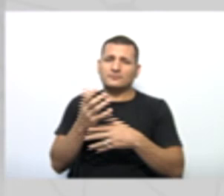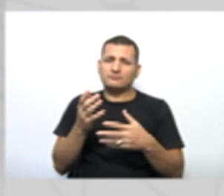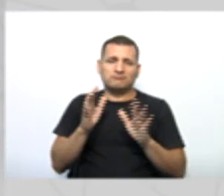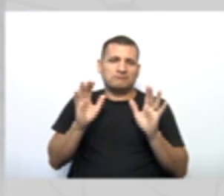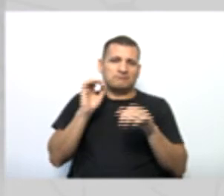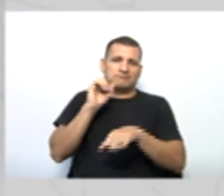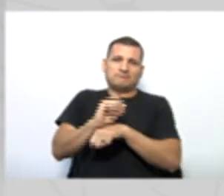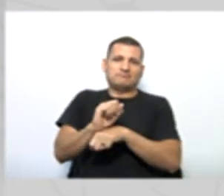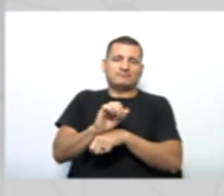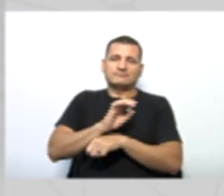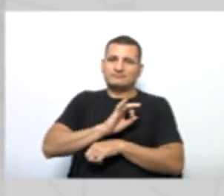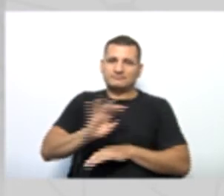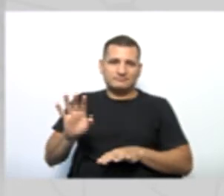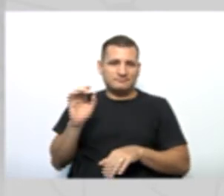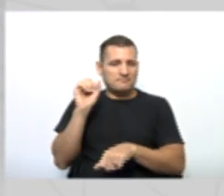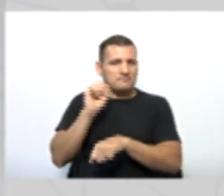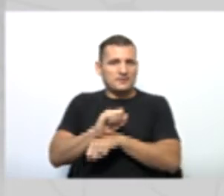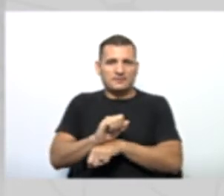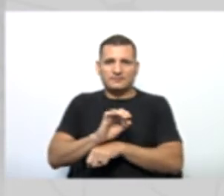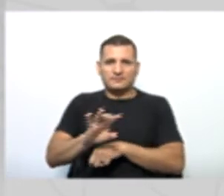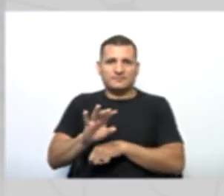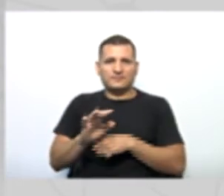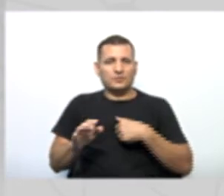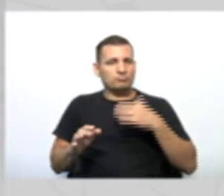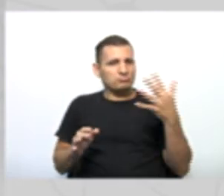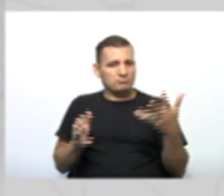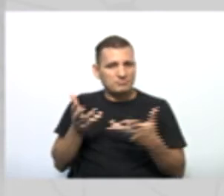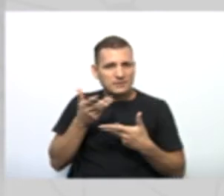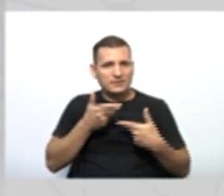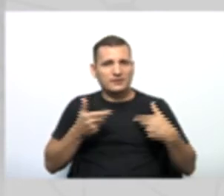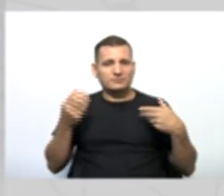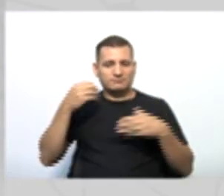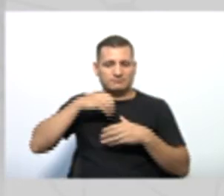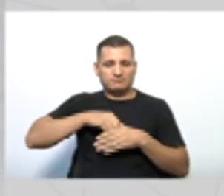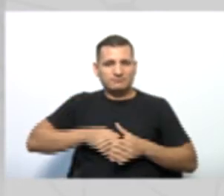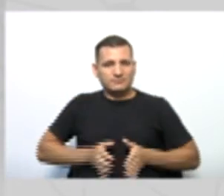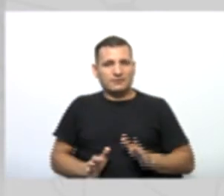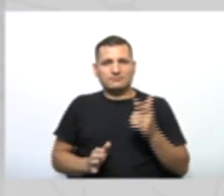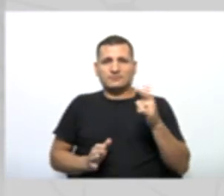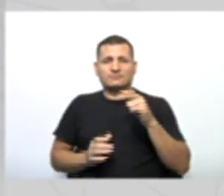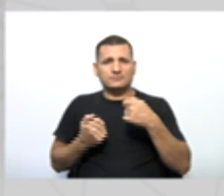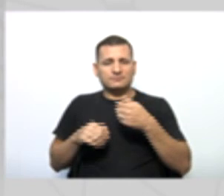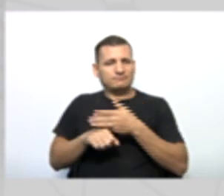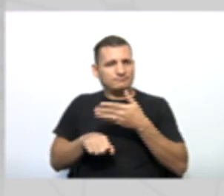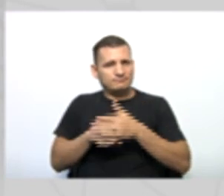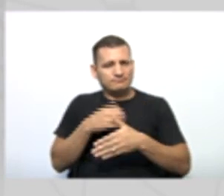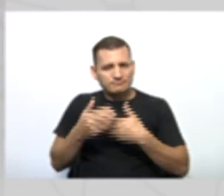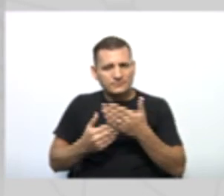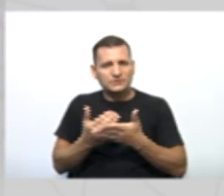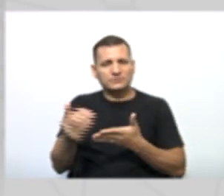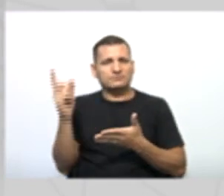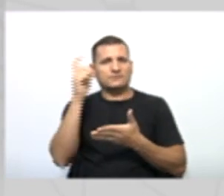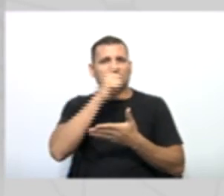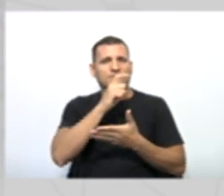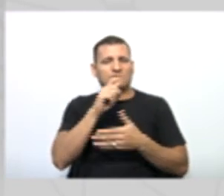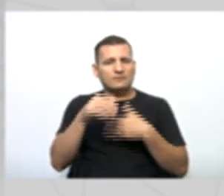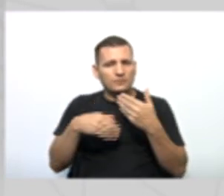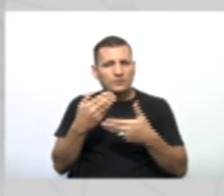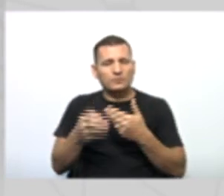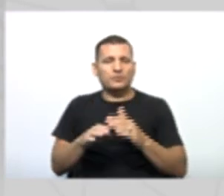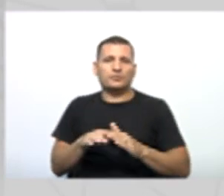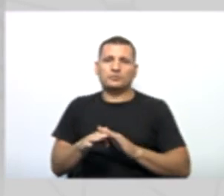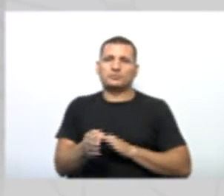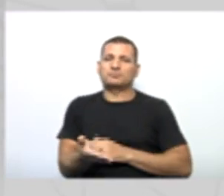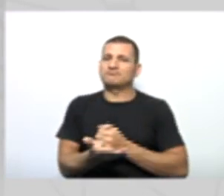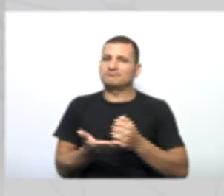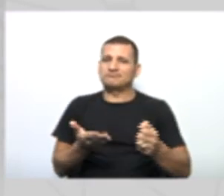tomar refrigerante. Eu não nasço com essa habilidade, eu preciso praticá-la. No início é difícil, e aí eu, de repente, estou dominando totalmente